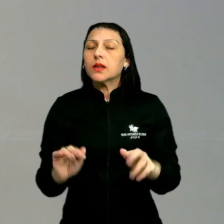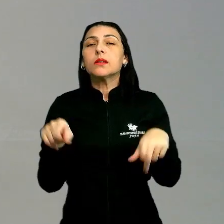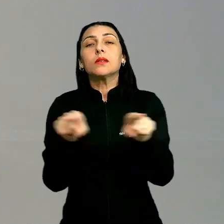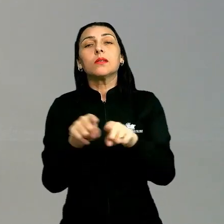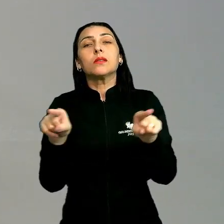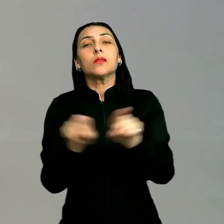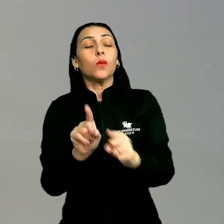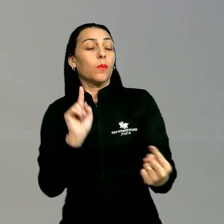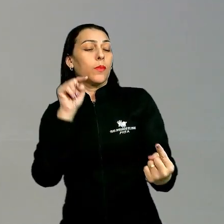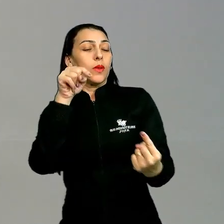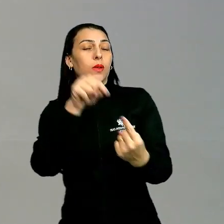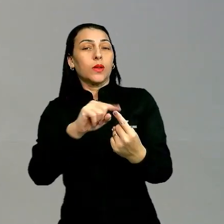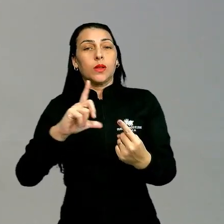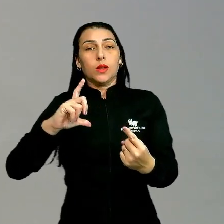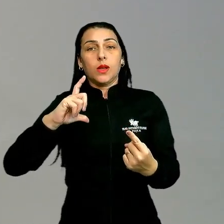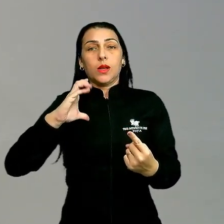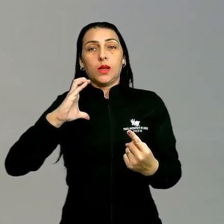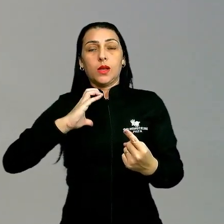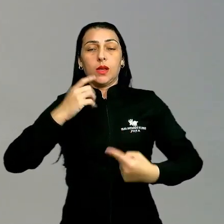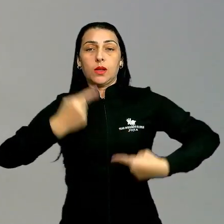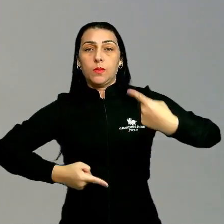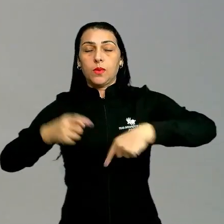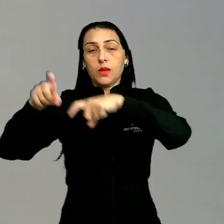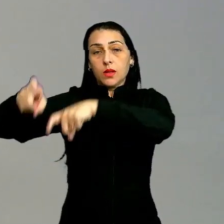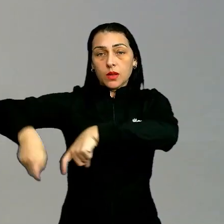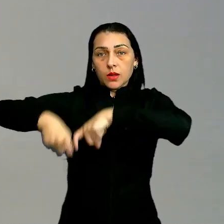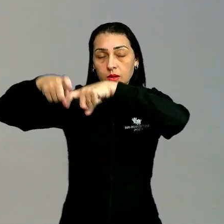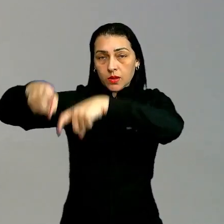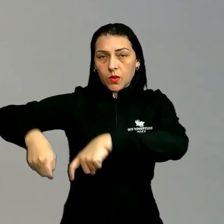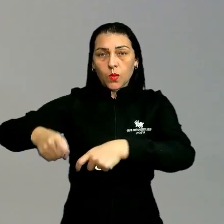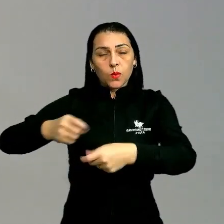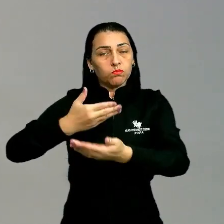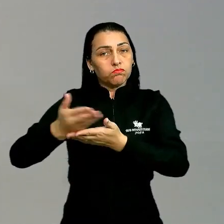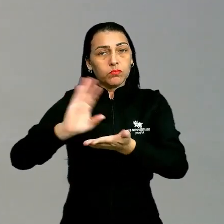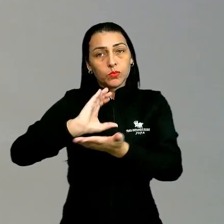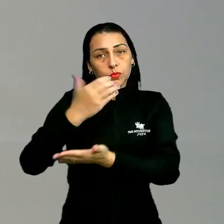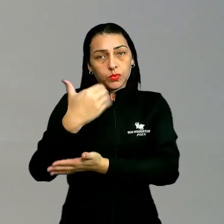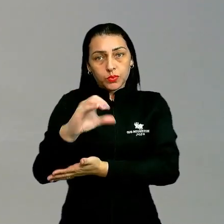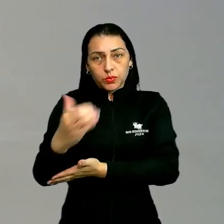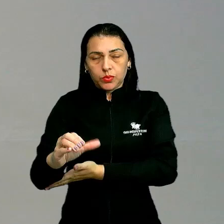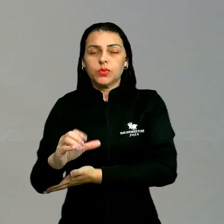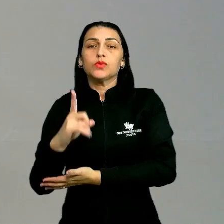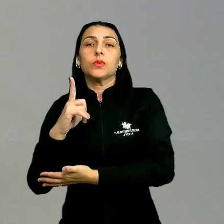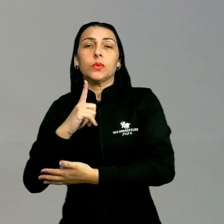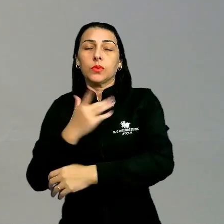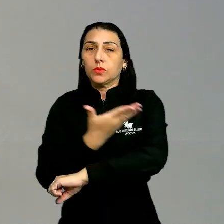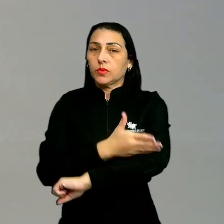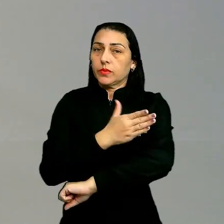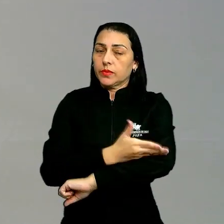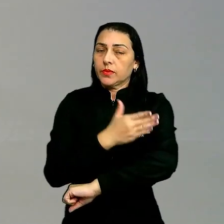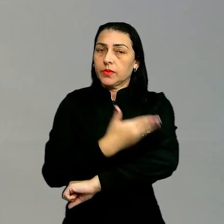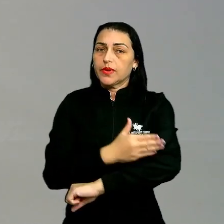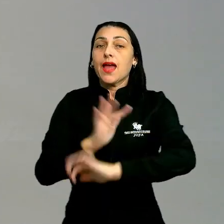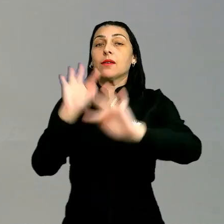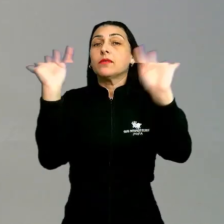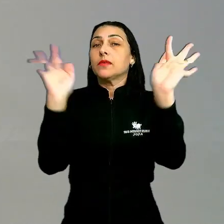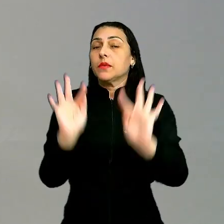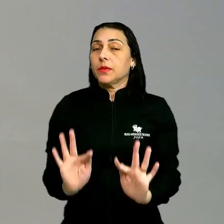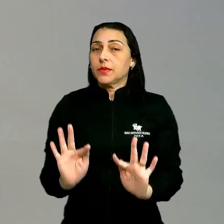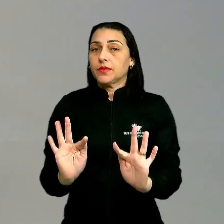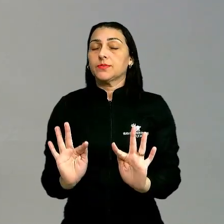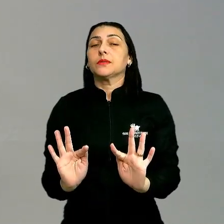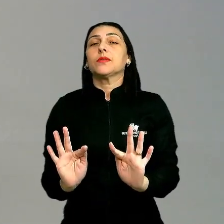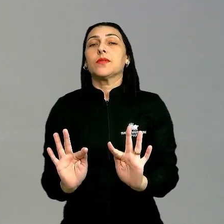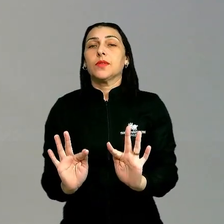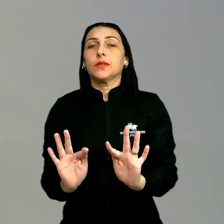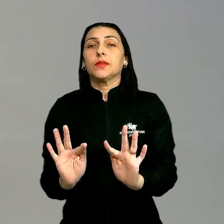tanto a finalidade da ética, da política, da agricultura, de qualquer ciência que nós colocamos em prática, é a felicidade, que em